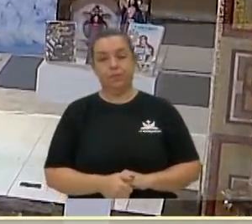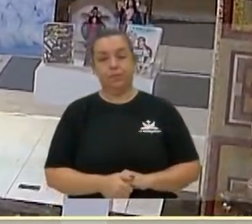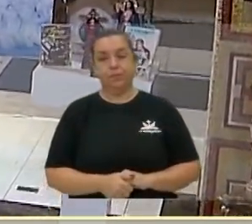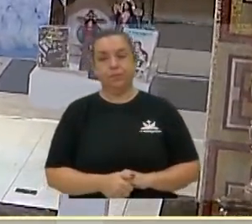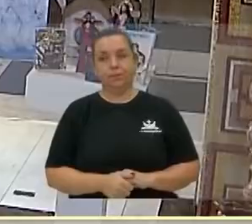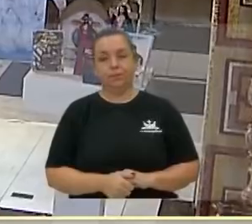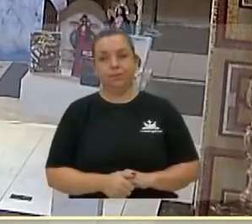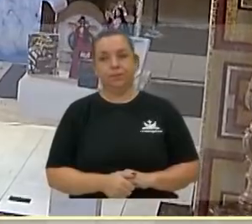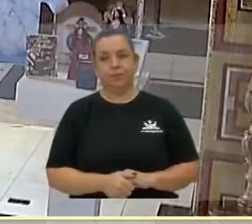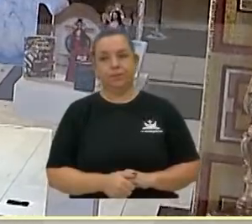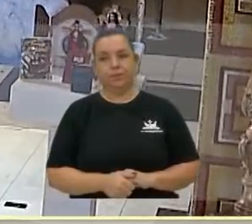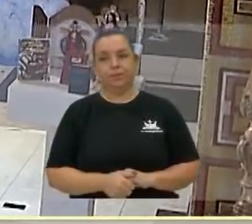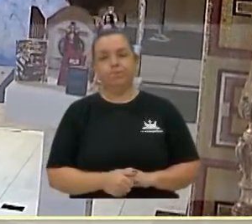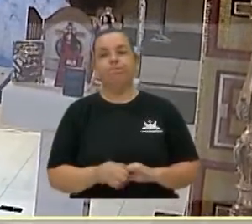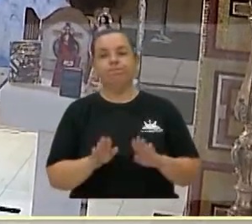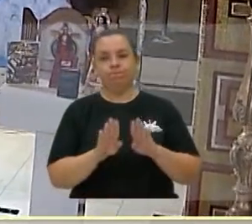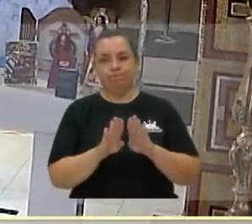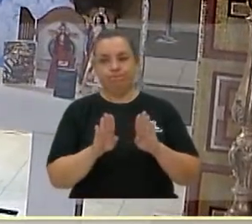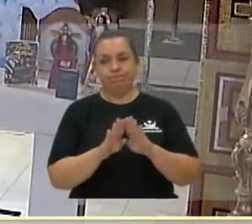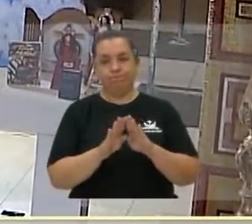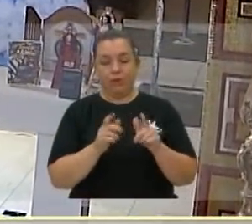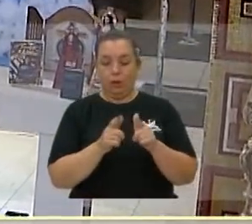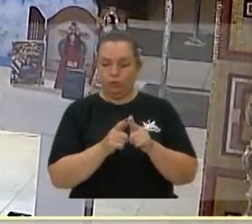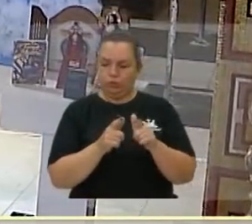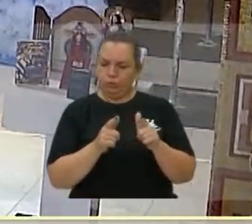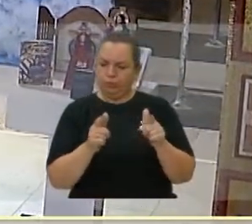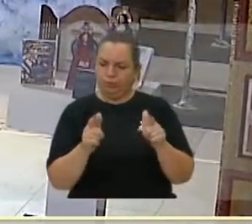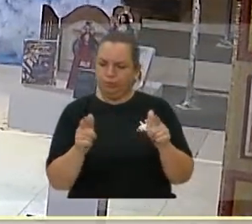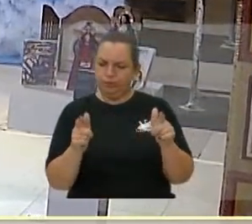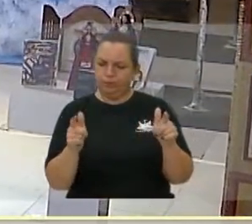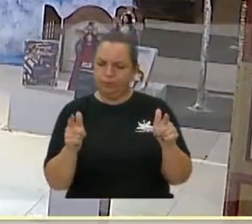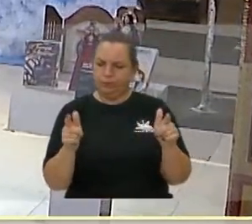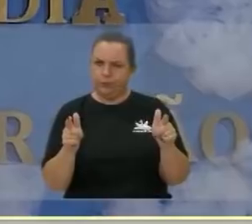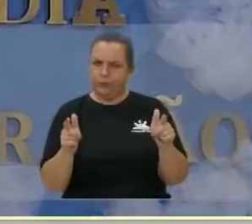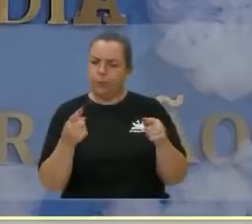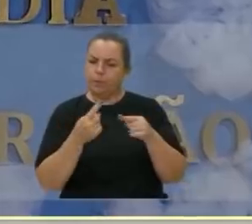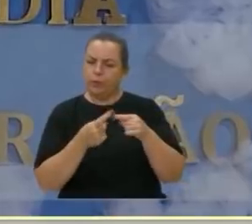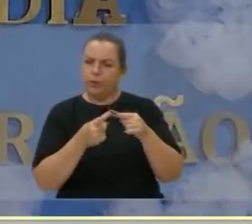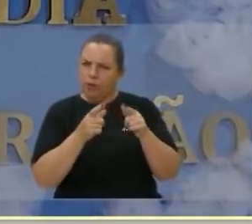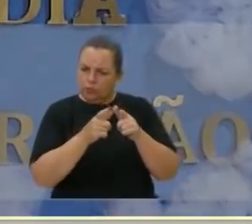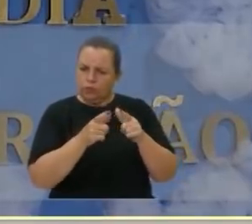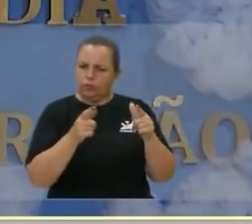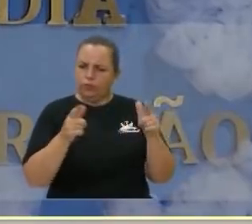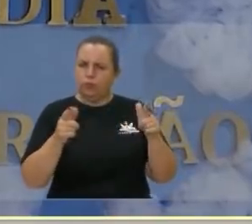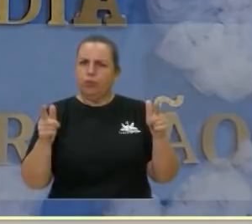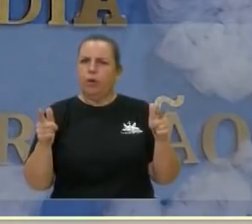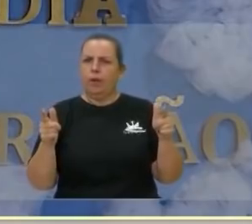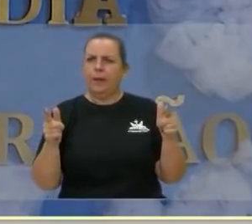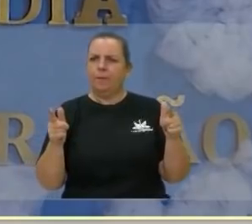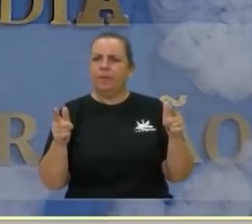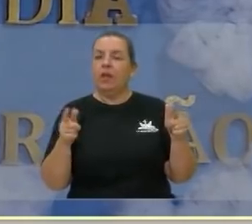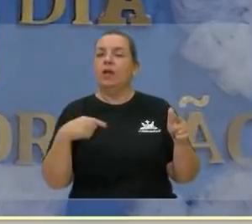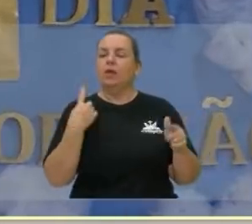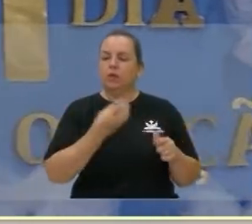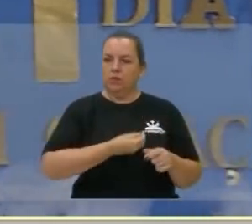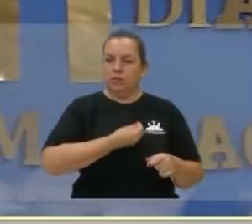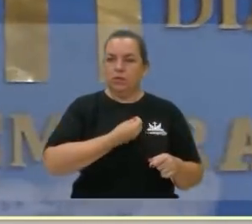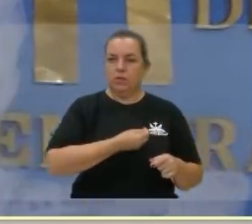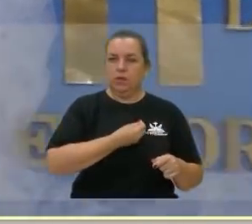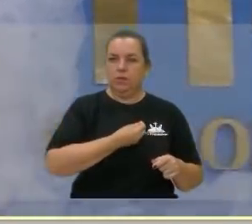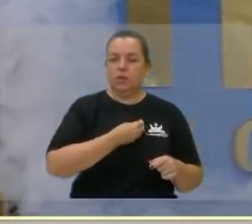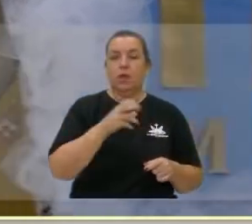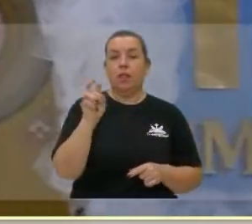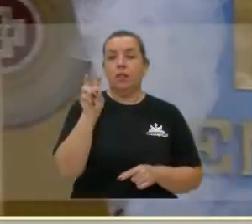E é crescente, e há um motivo por quê. Nós estamos na